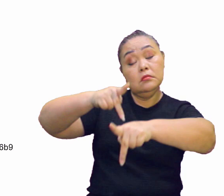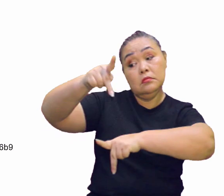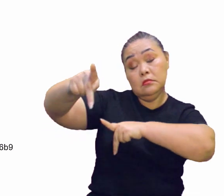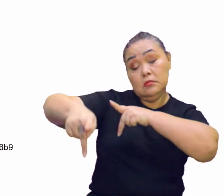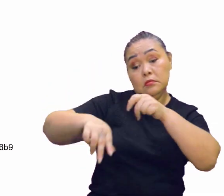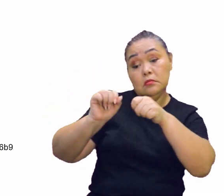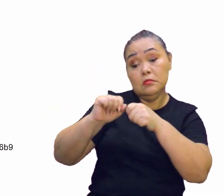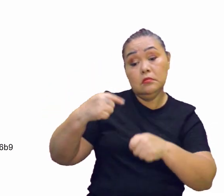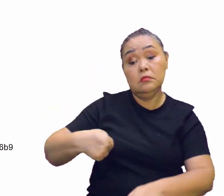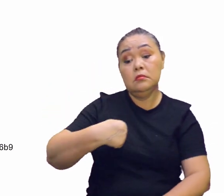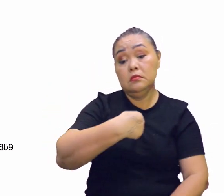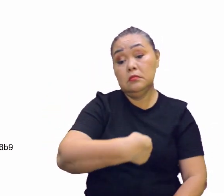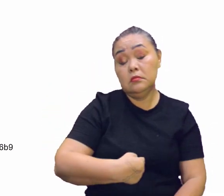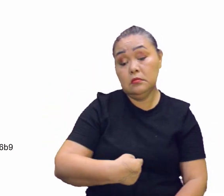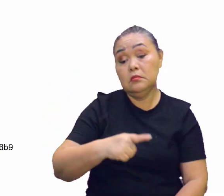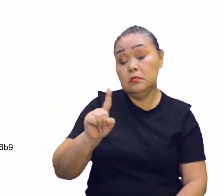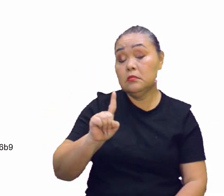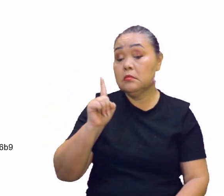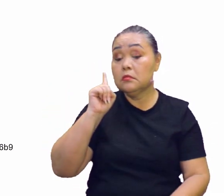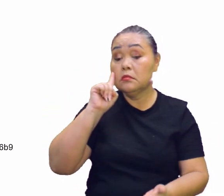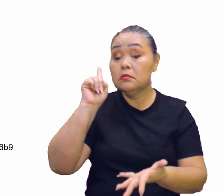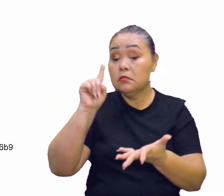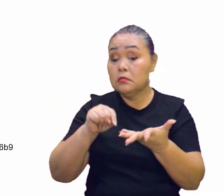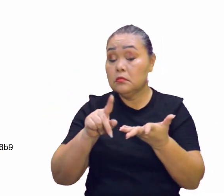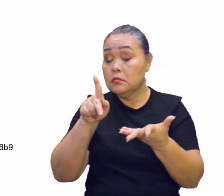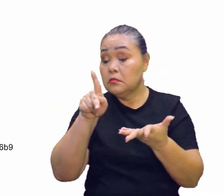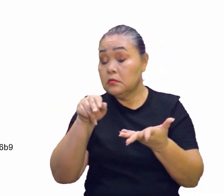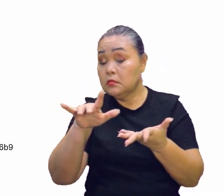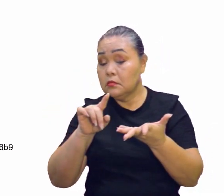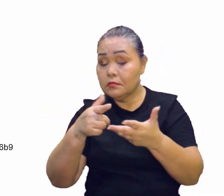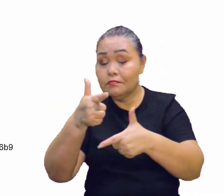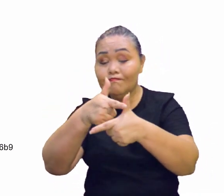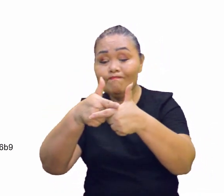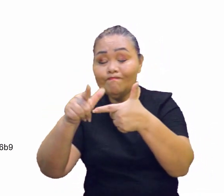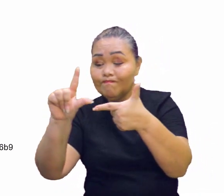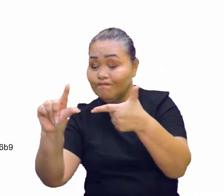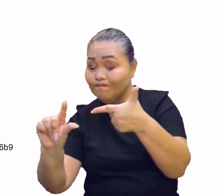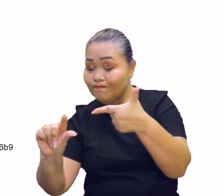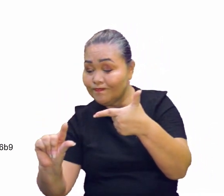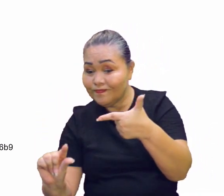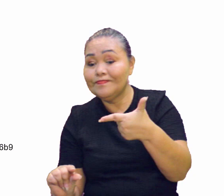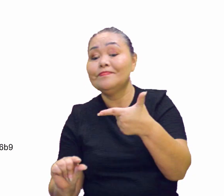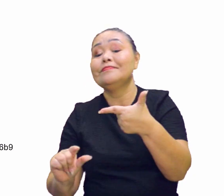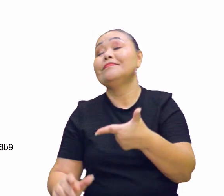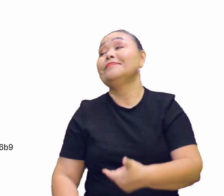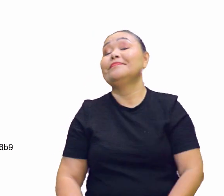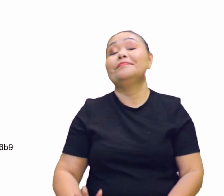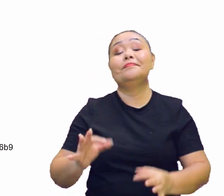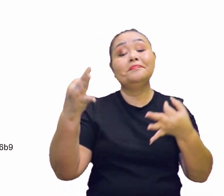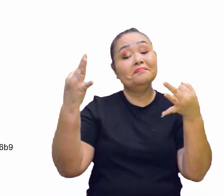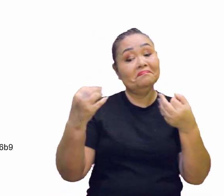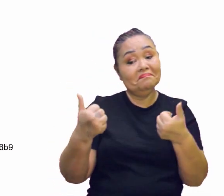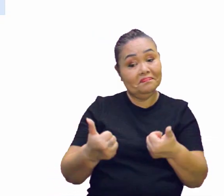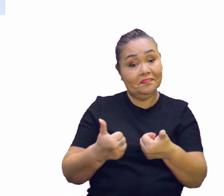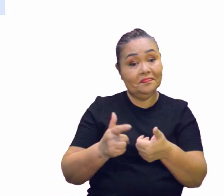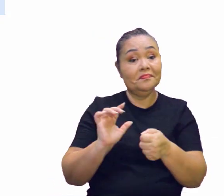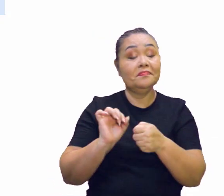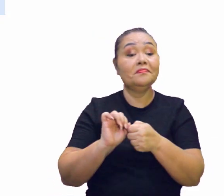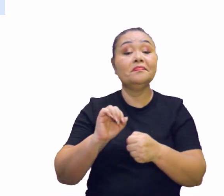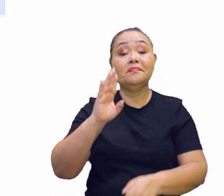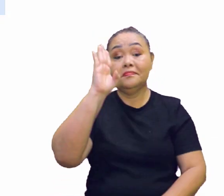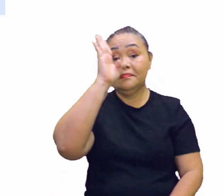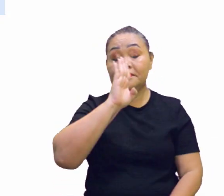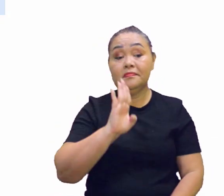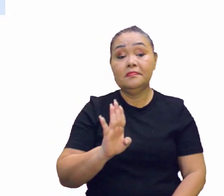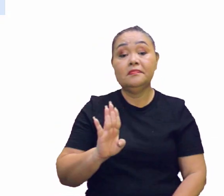China, quando pega esse cálculo do PIB deles e divide por todos, aí a renda se torna um pouco baixa. Perfeito. A questão do Brasil,